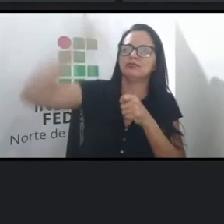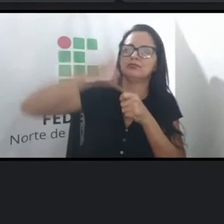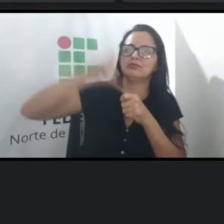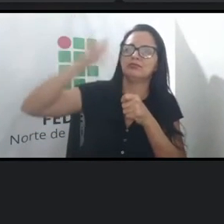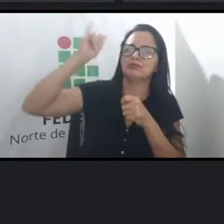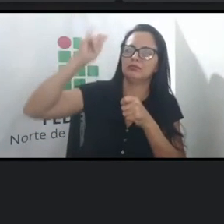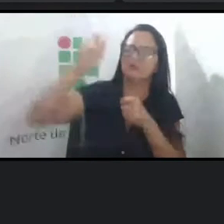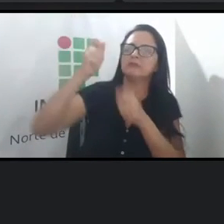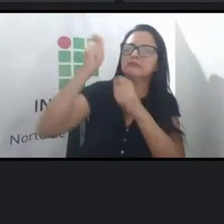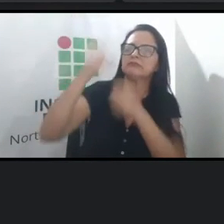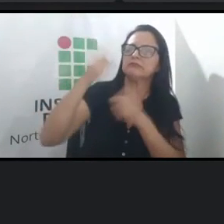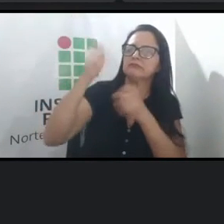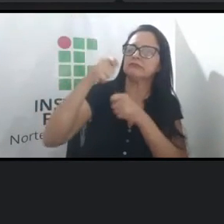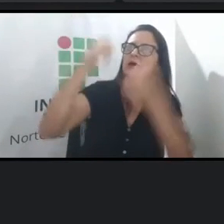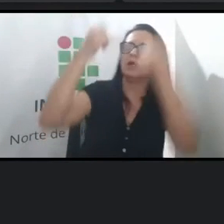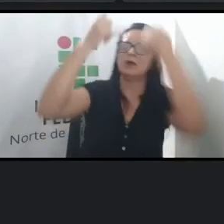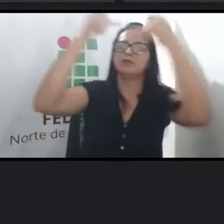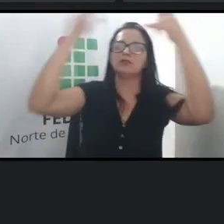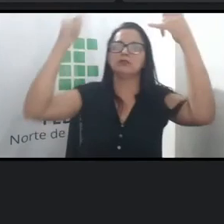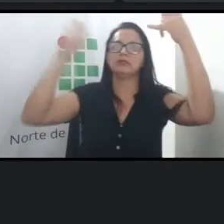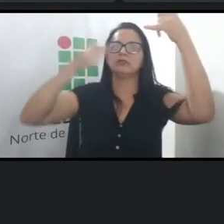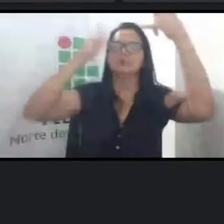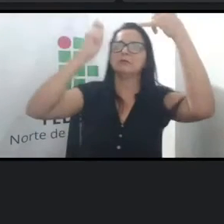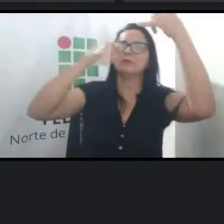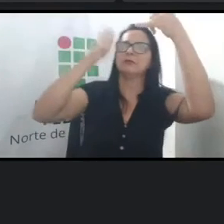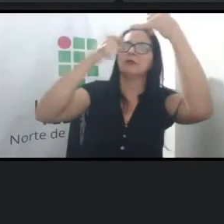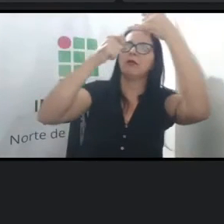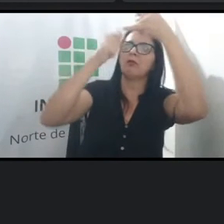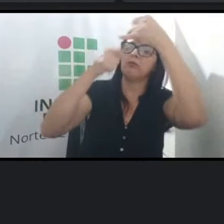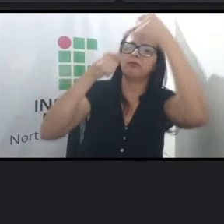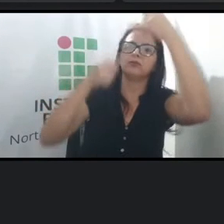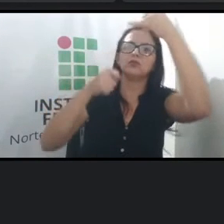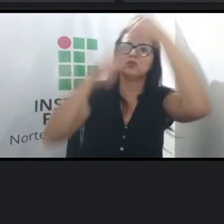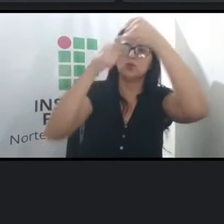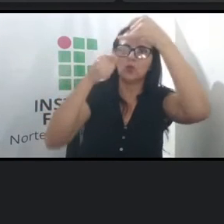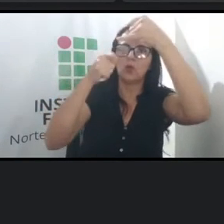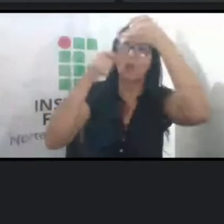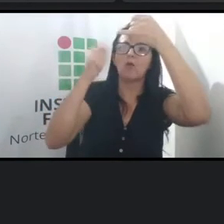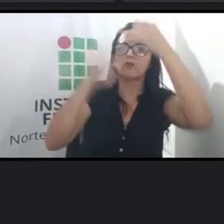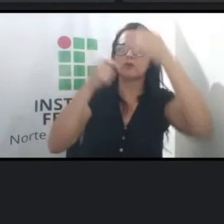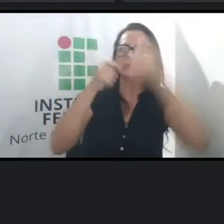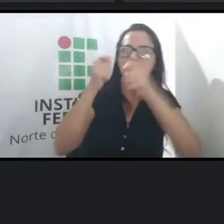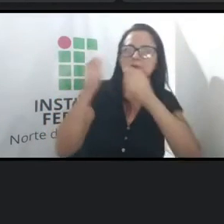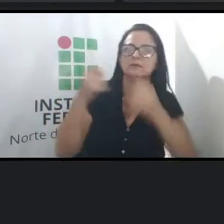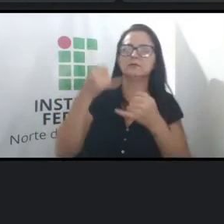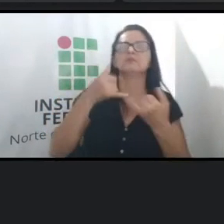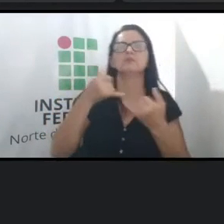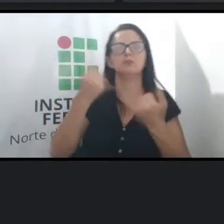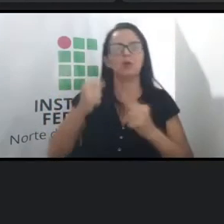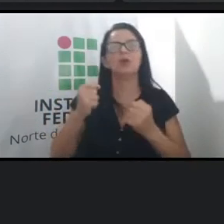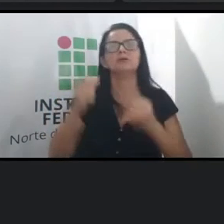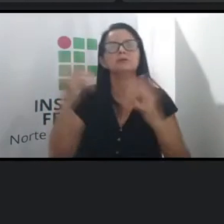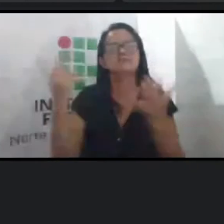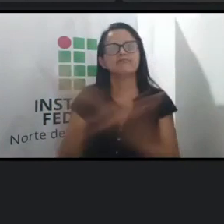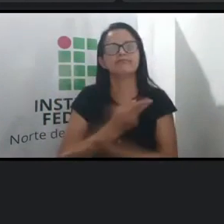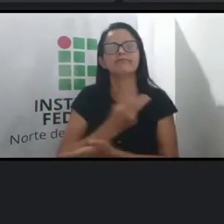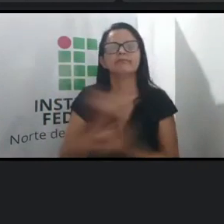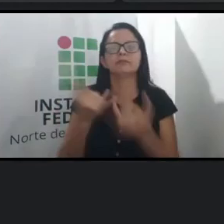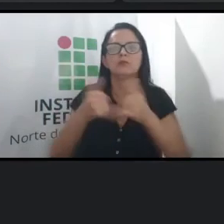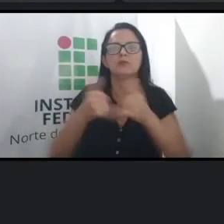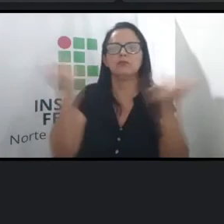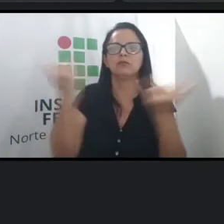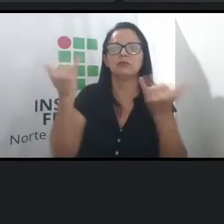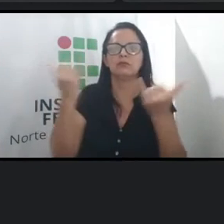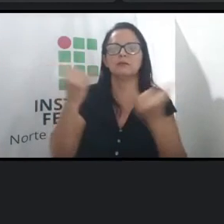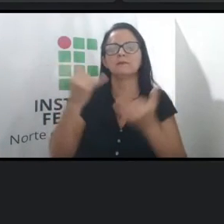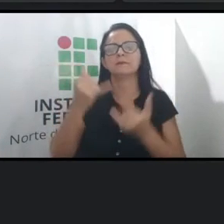elétrica, ela pode ocasionar um curto-circuito. Então, não deve se soltar papagaio nem pipa com materiais